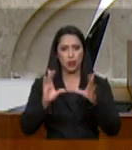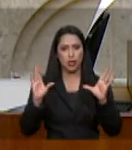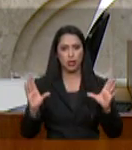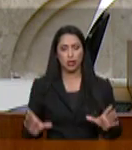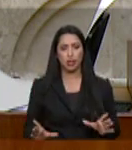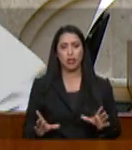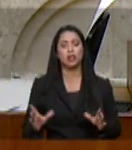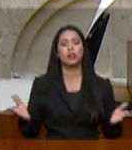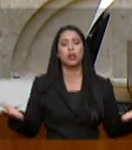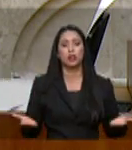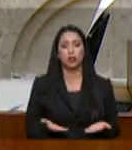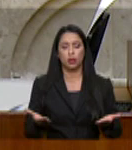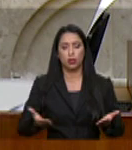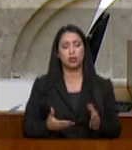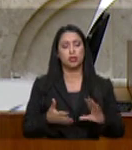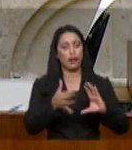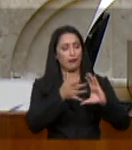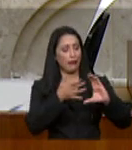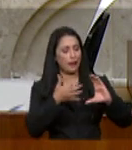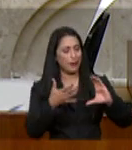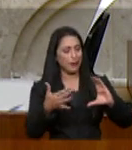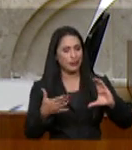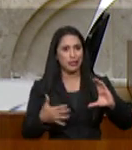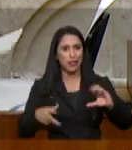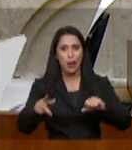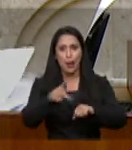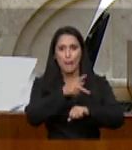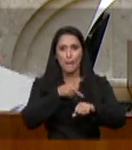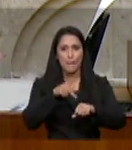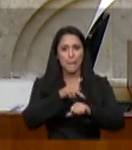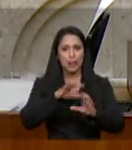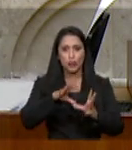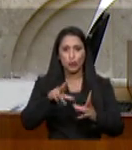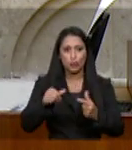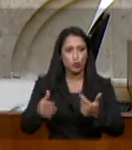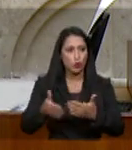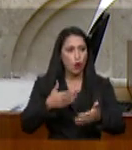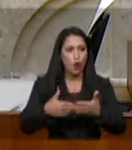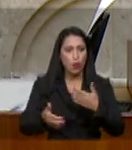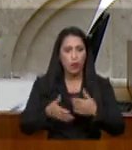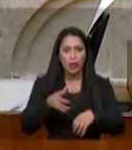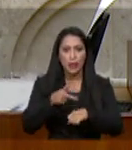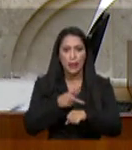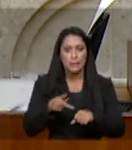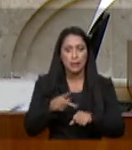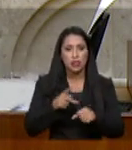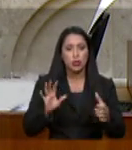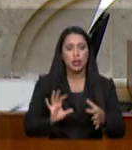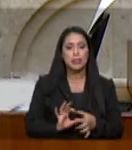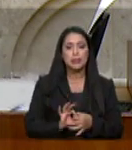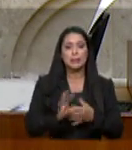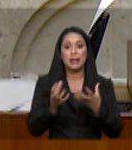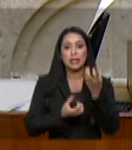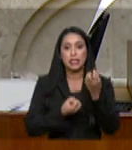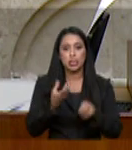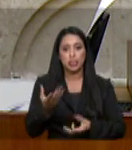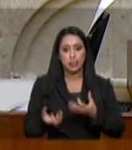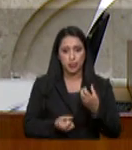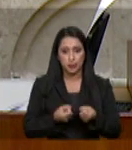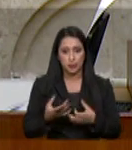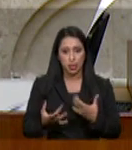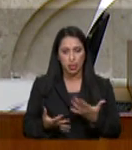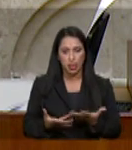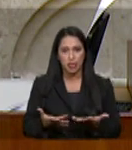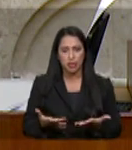hoje estariam caracterizados e qualquer país do mundo como uma liberdade de expressão que